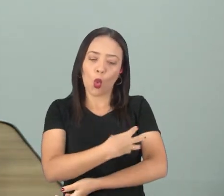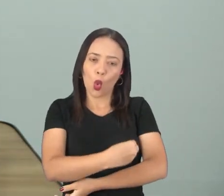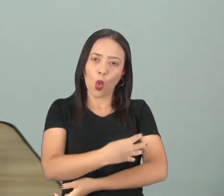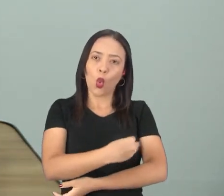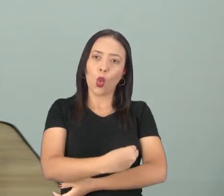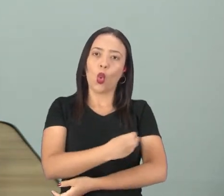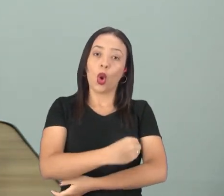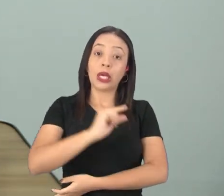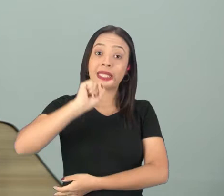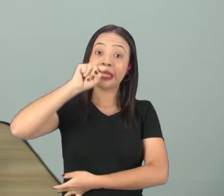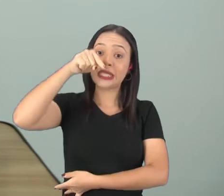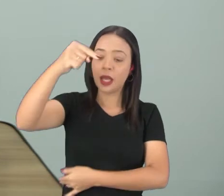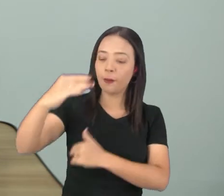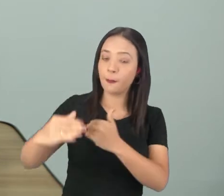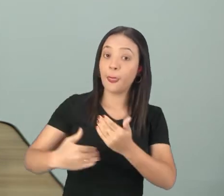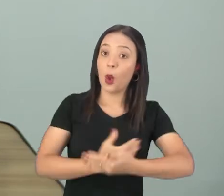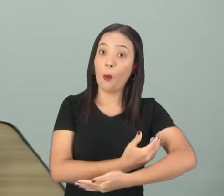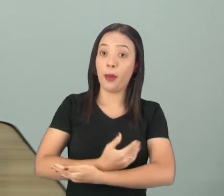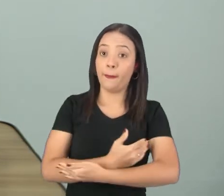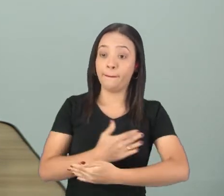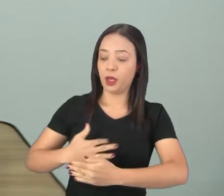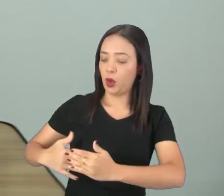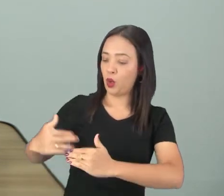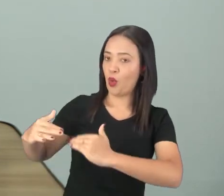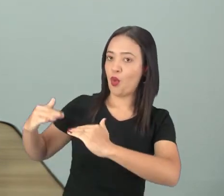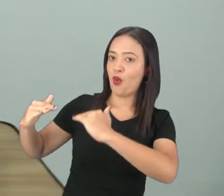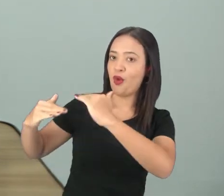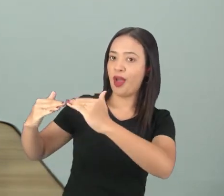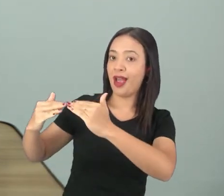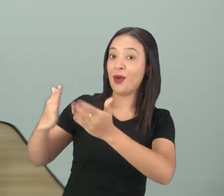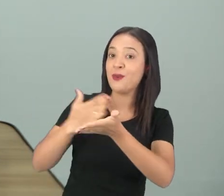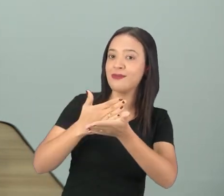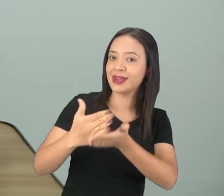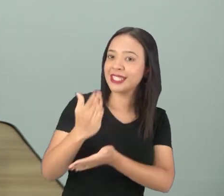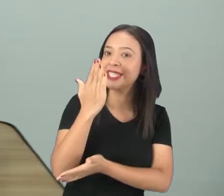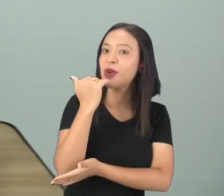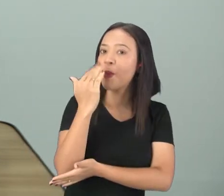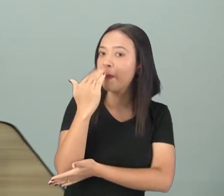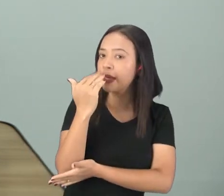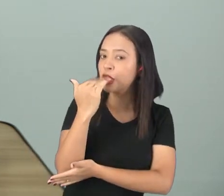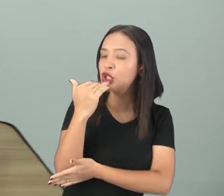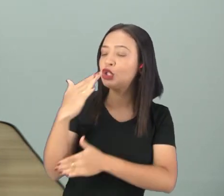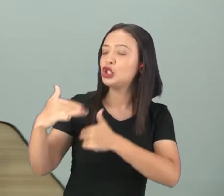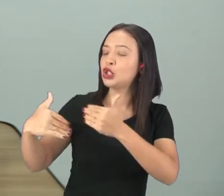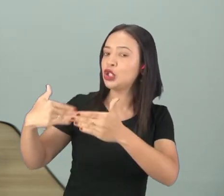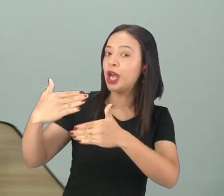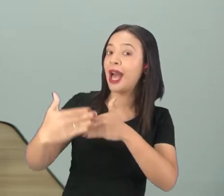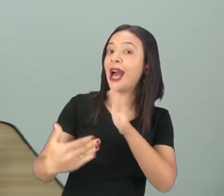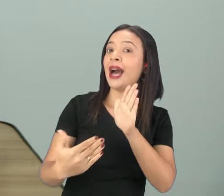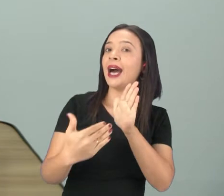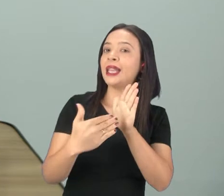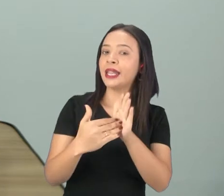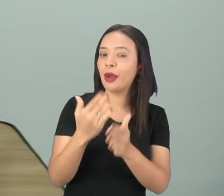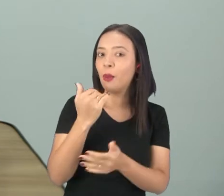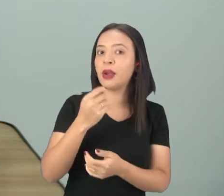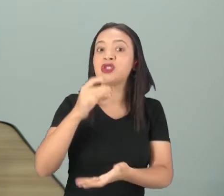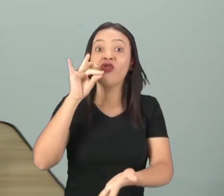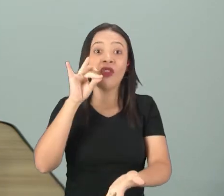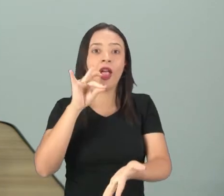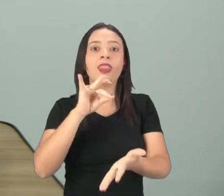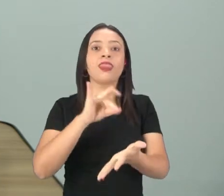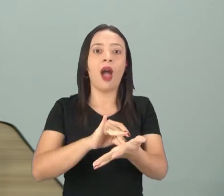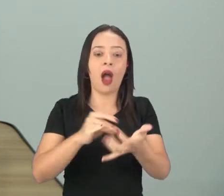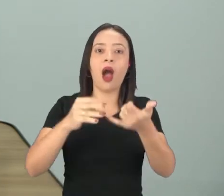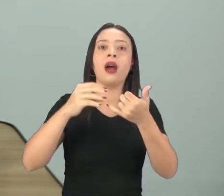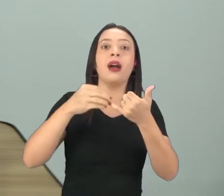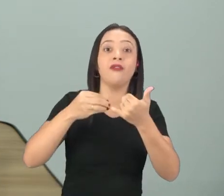quando a gente vai crescendo, o bebê vai crescendo, é que a gente introduz outros tipos de alimentos, até chegar o momento de apresentar o arroz, o feijão e a